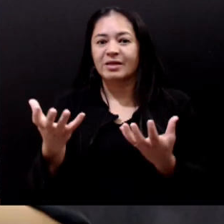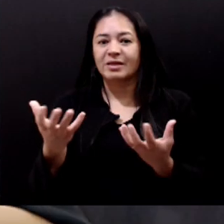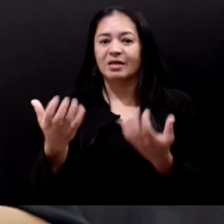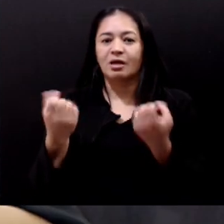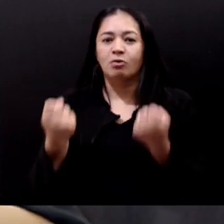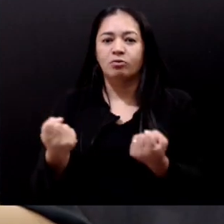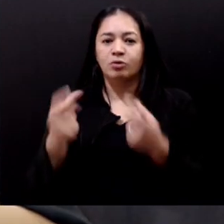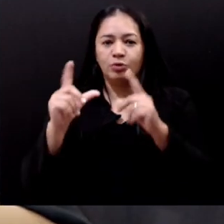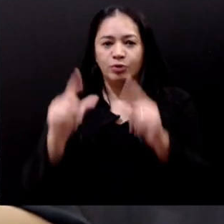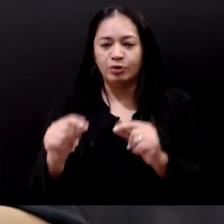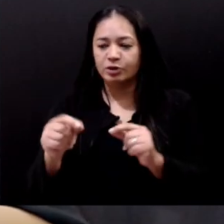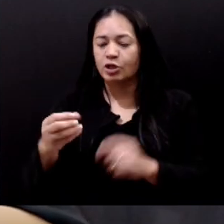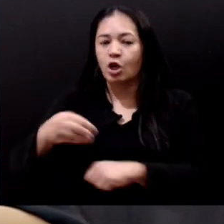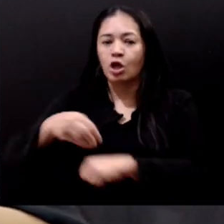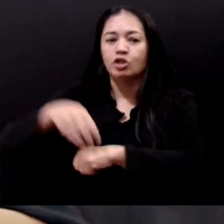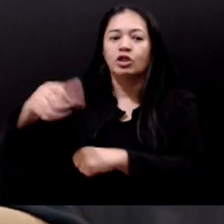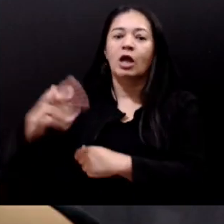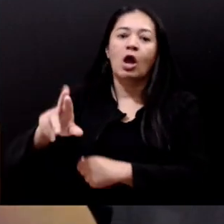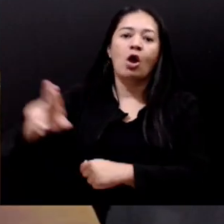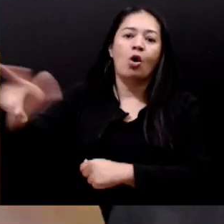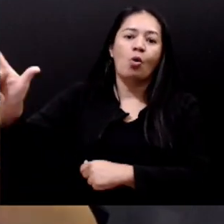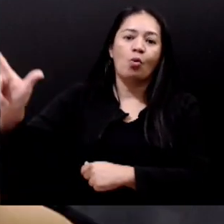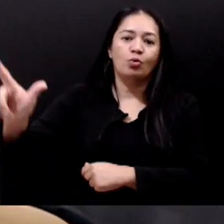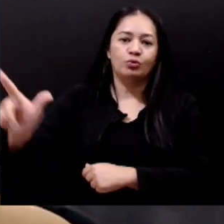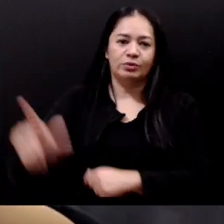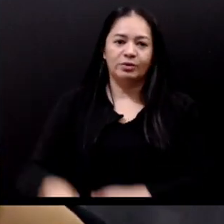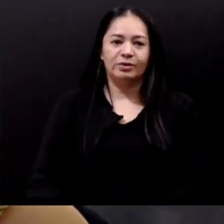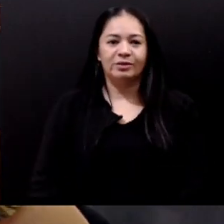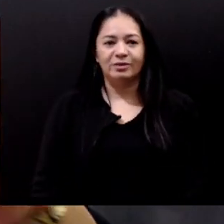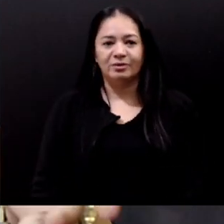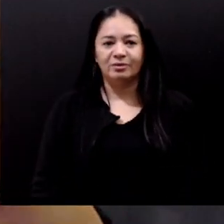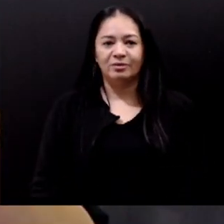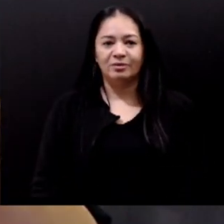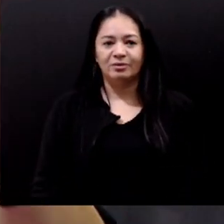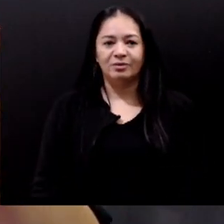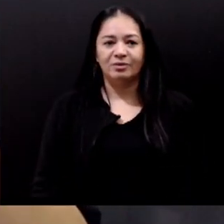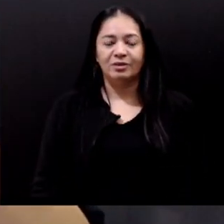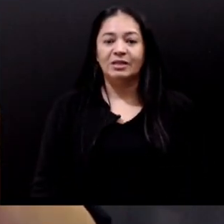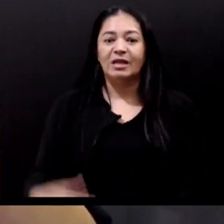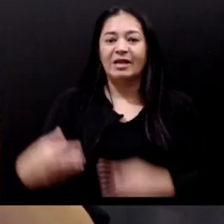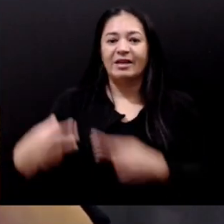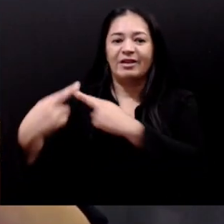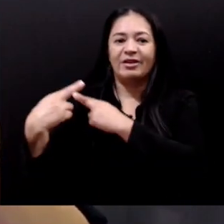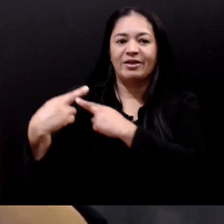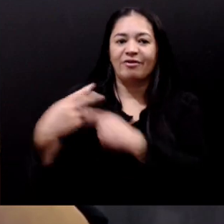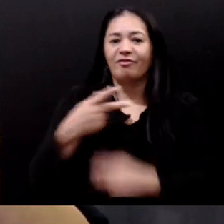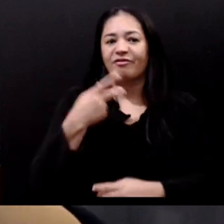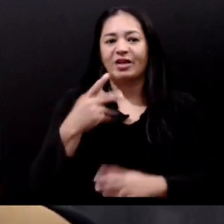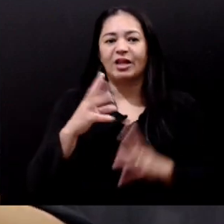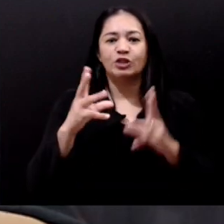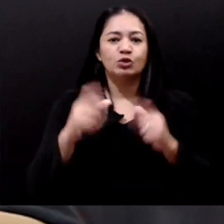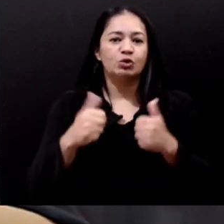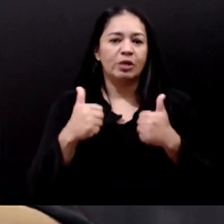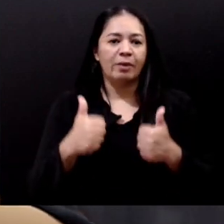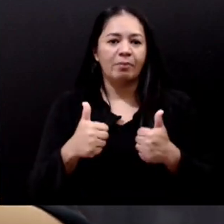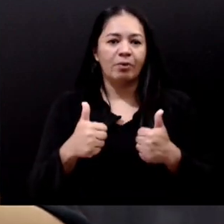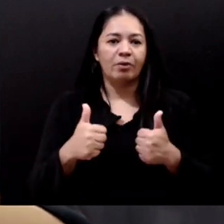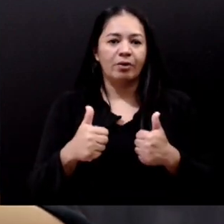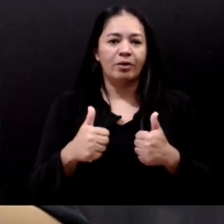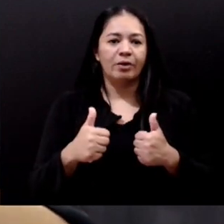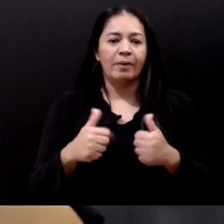daria outras dicas. Eu acho que seria muito irresponsável da minha parte falar o que faz bem e o que faz mal. Mas eu vou dar Perfeito.